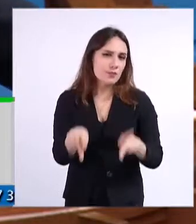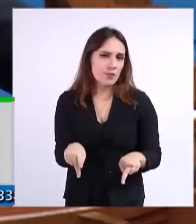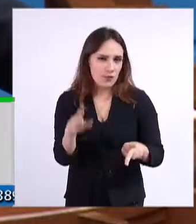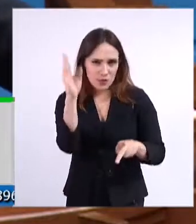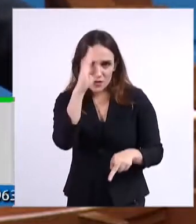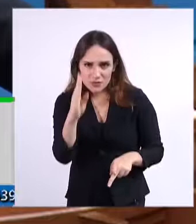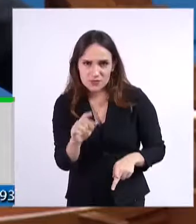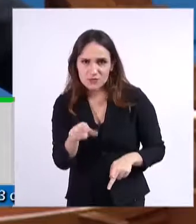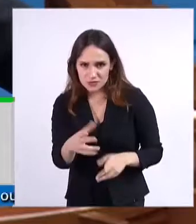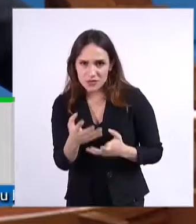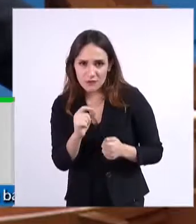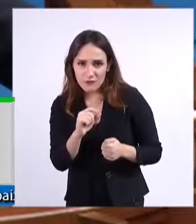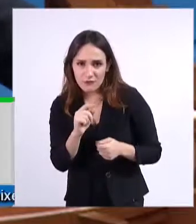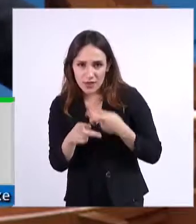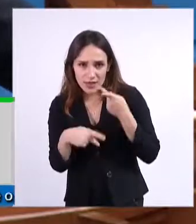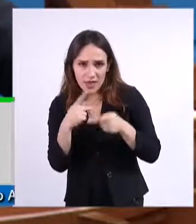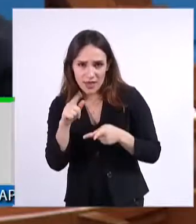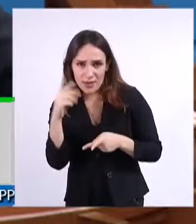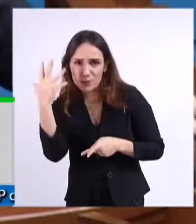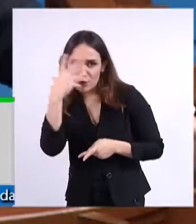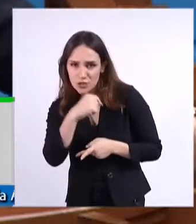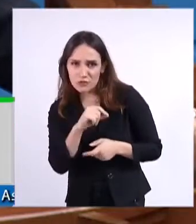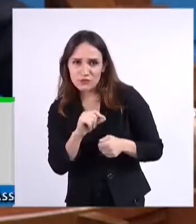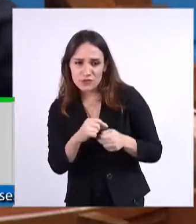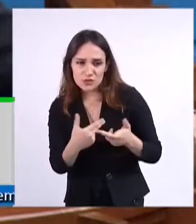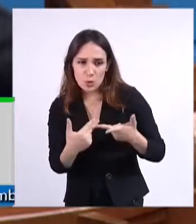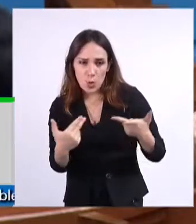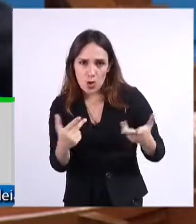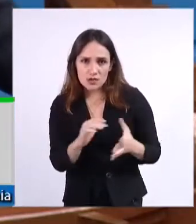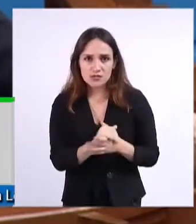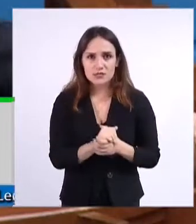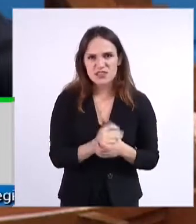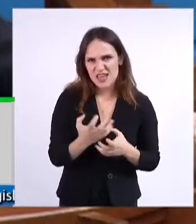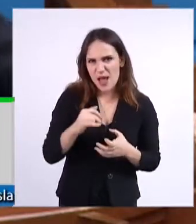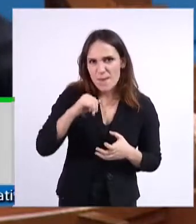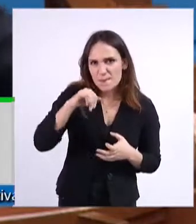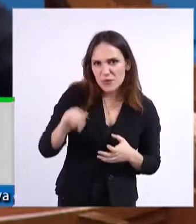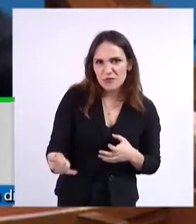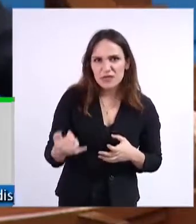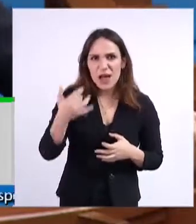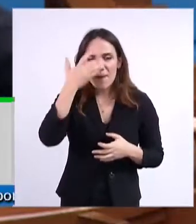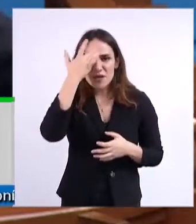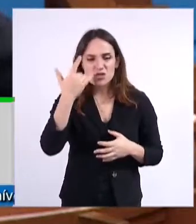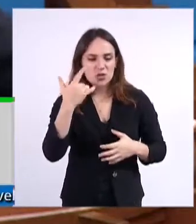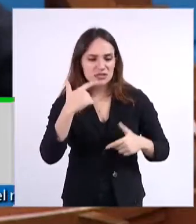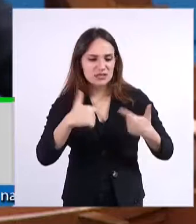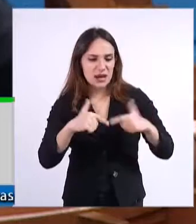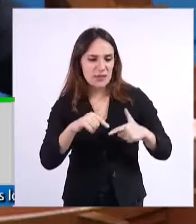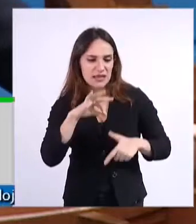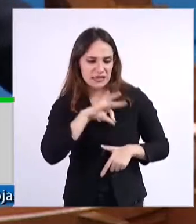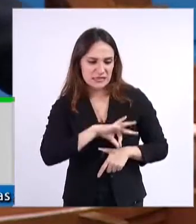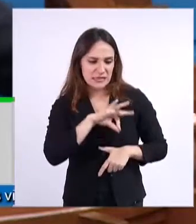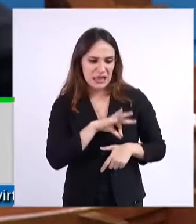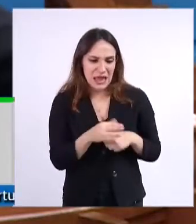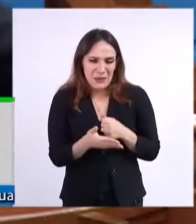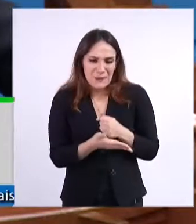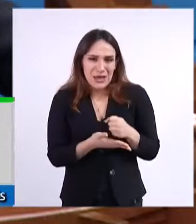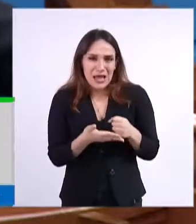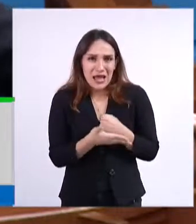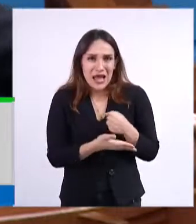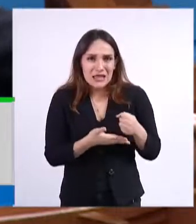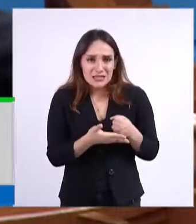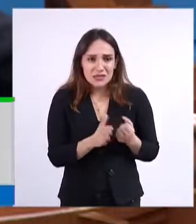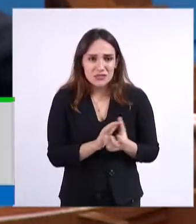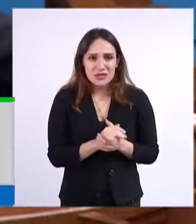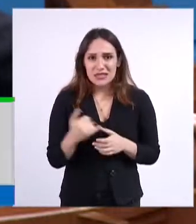Quer fazer bonito? Quer fazer bonito em cima das costas de quem ganha um salário mínimo, que vai aposentar com mais de 70